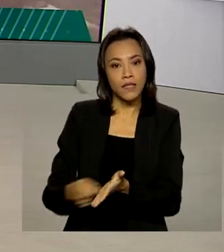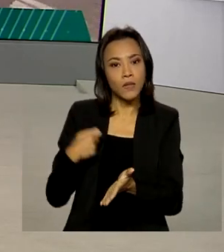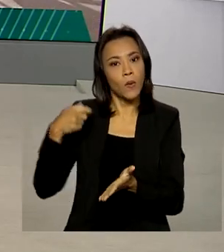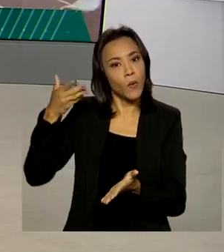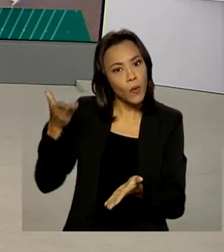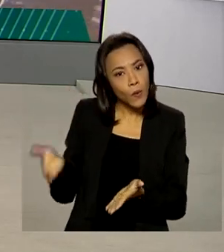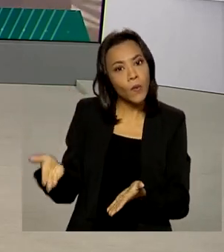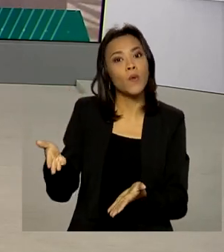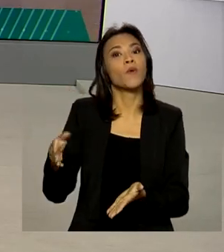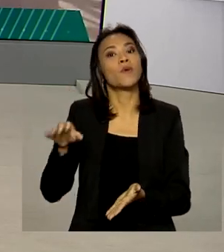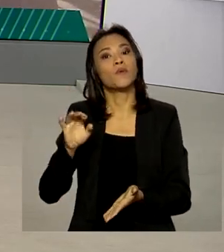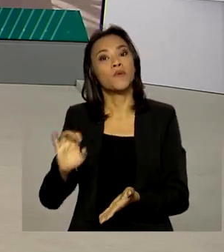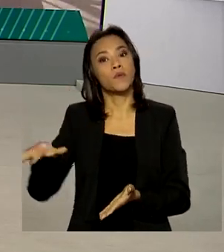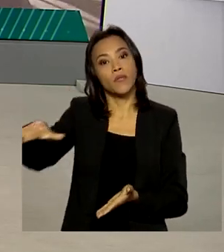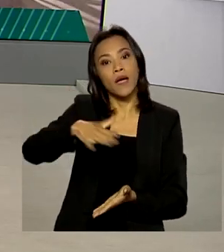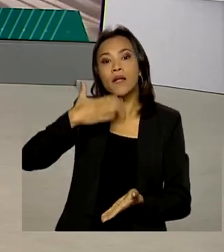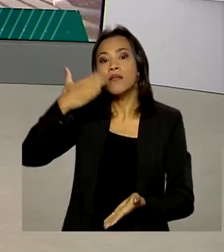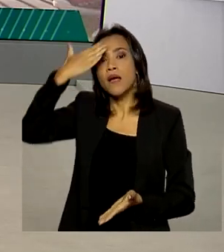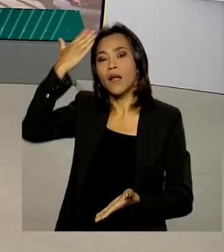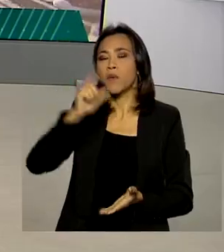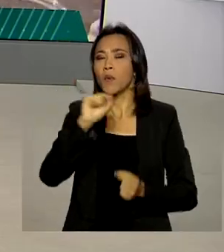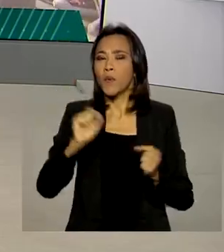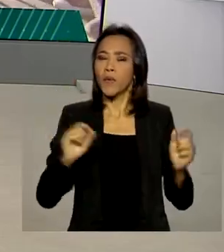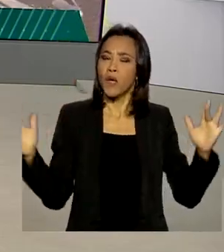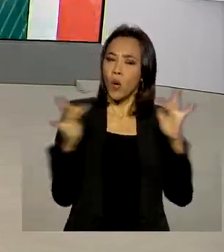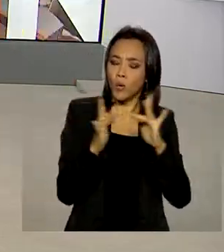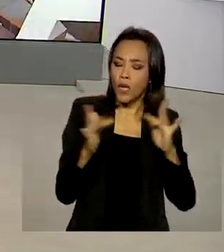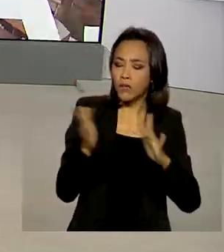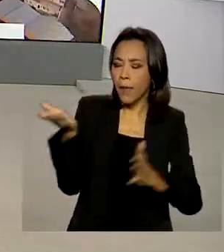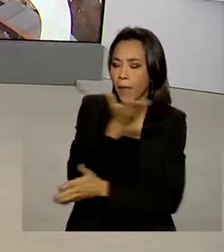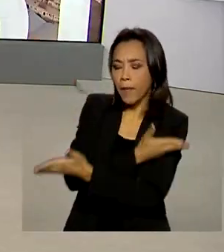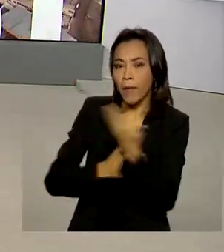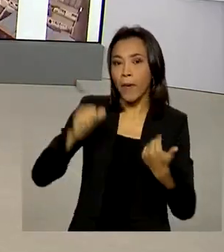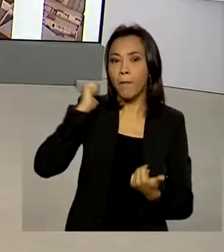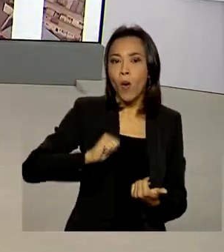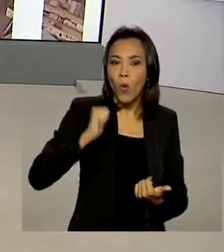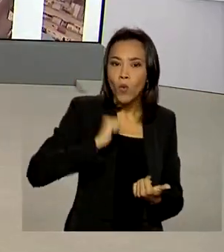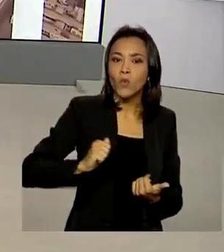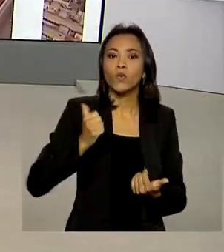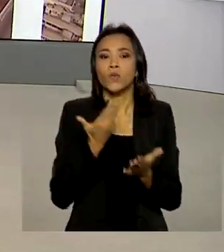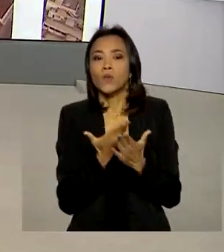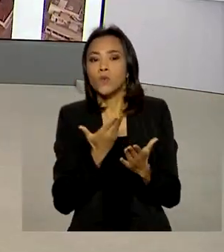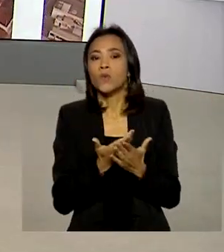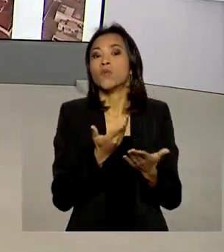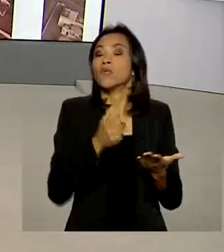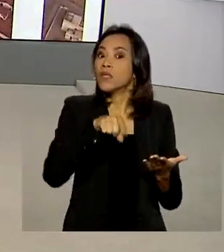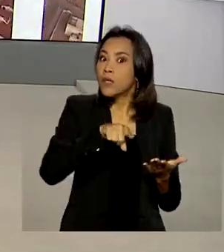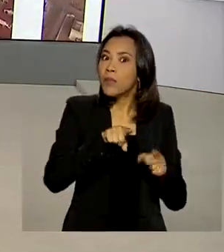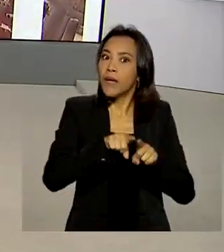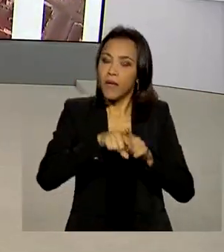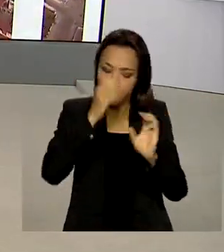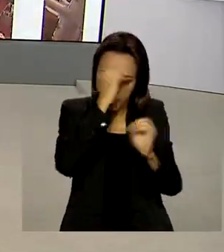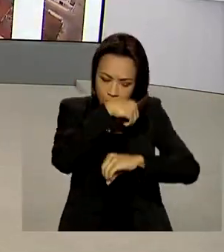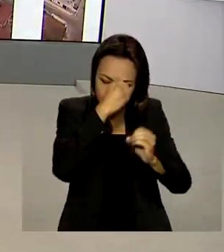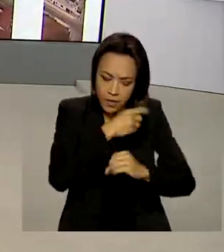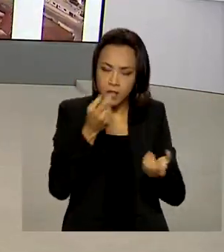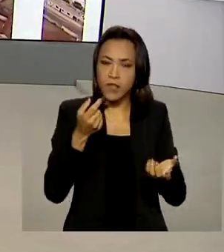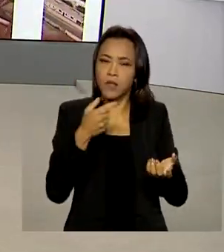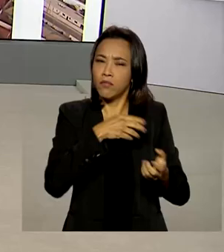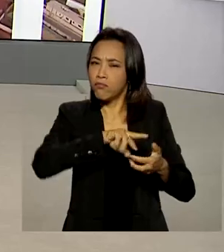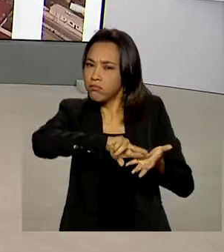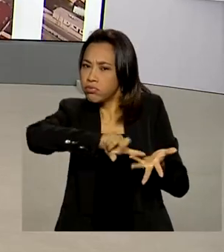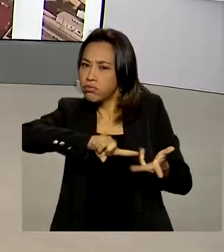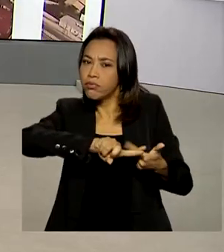acordo prevê intercâmbio de especialistas, concessão de bolsas e fornecimento de laboratórios aos pesquisadores visitantes.